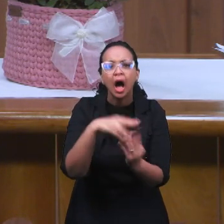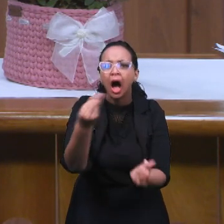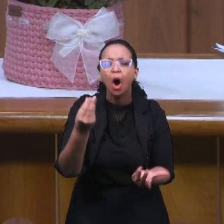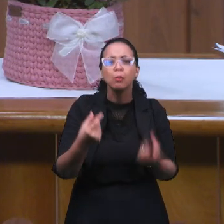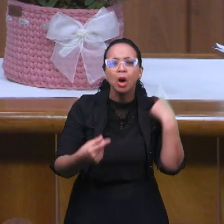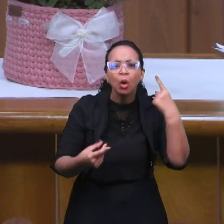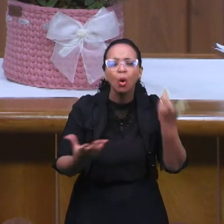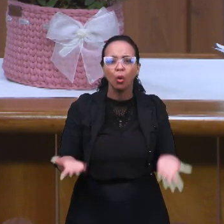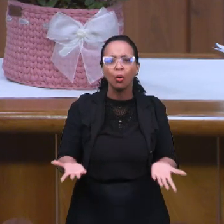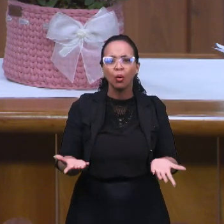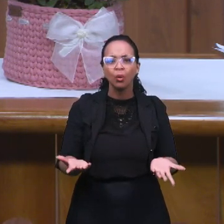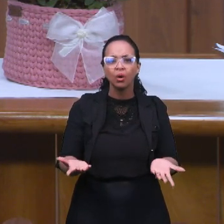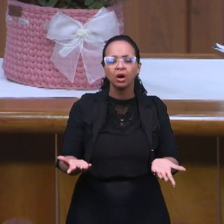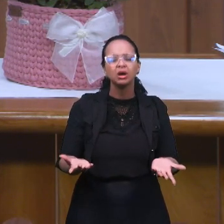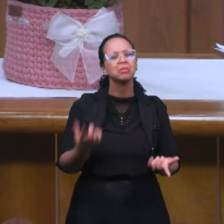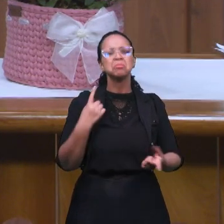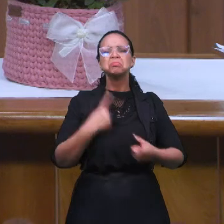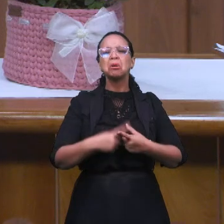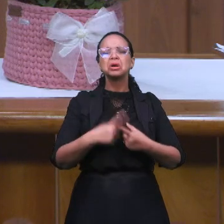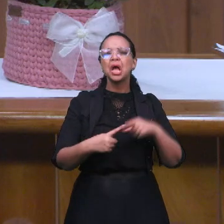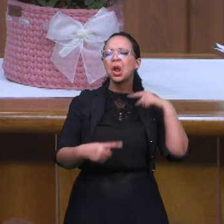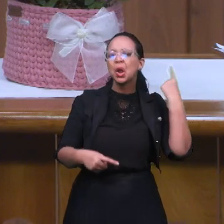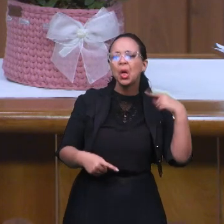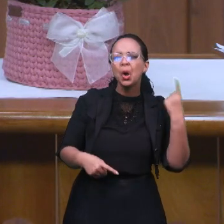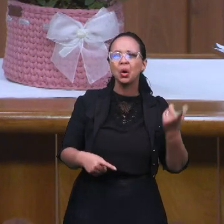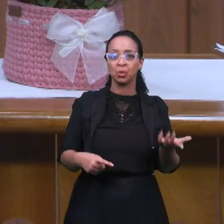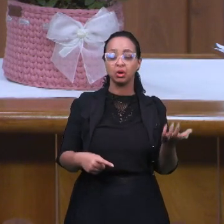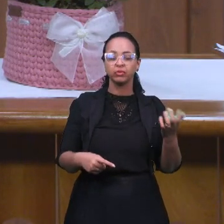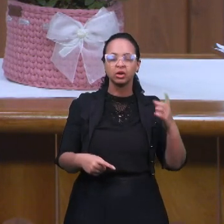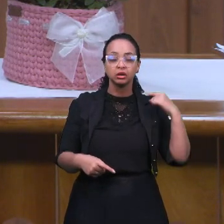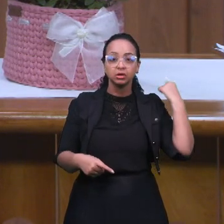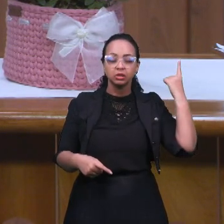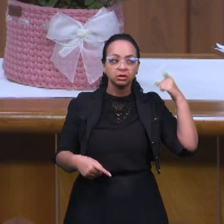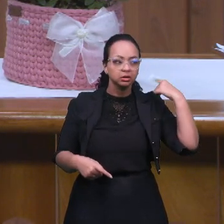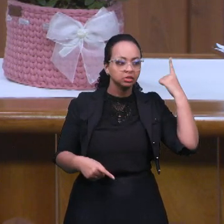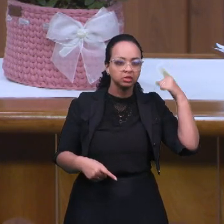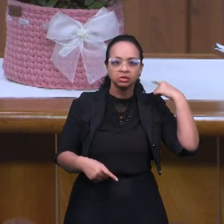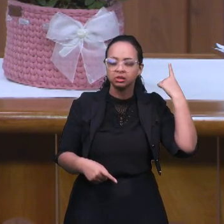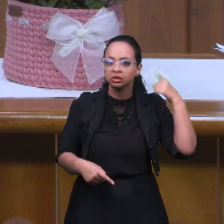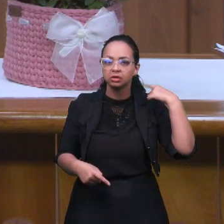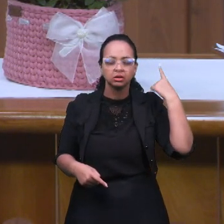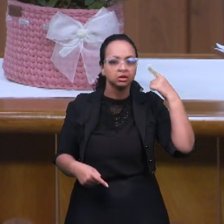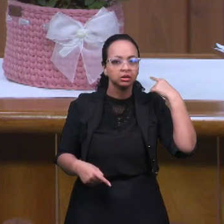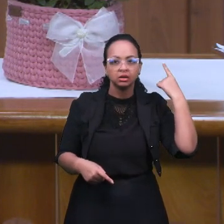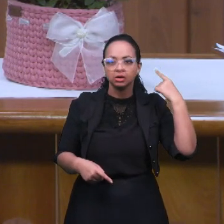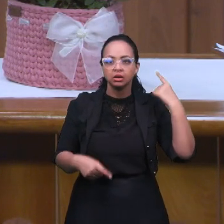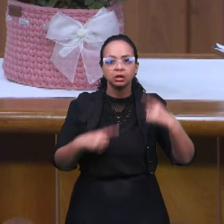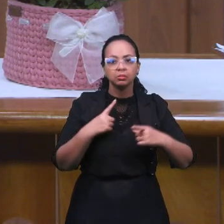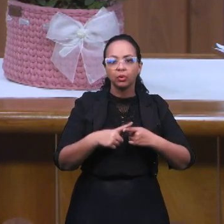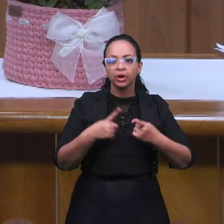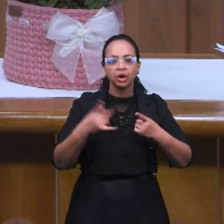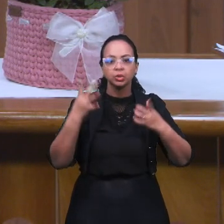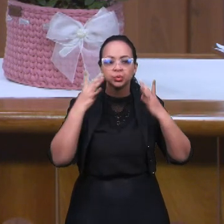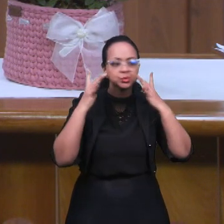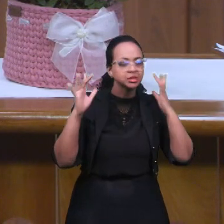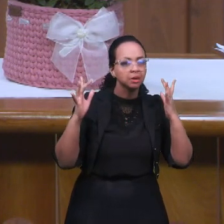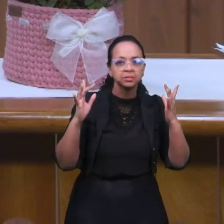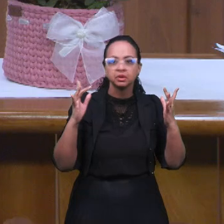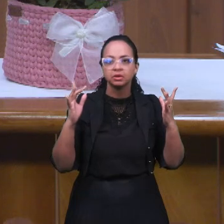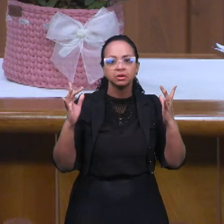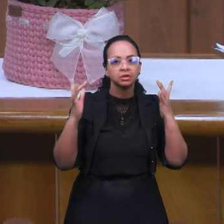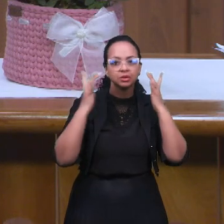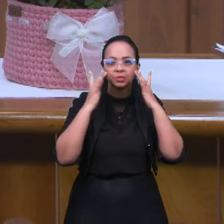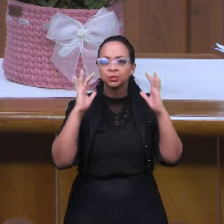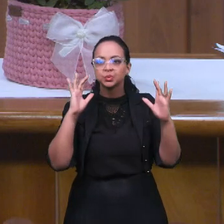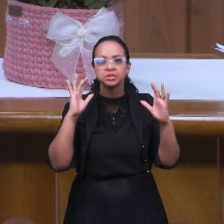alma. Louco, sabe por quê? Porque ele ficou louco, sabe por quê? Porque ele não sabe o